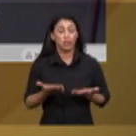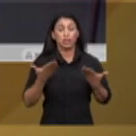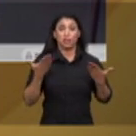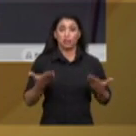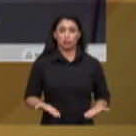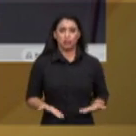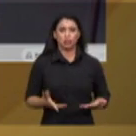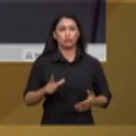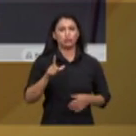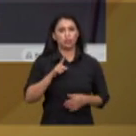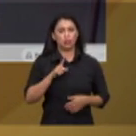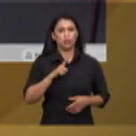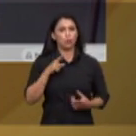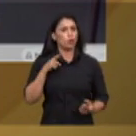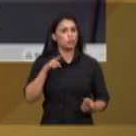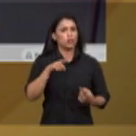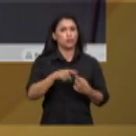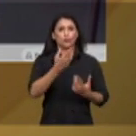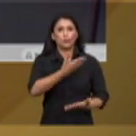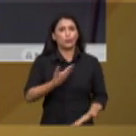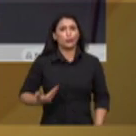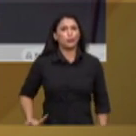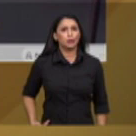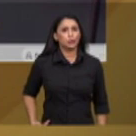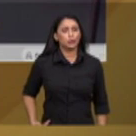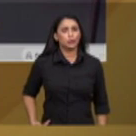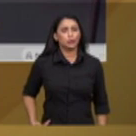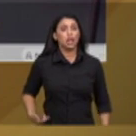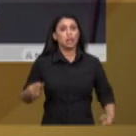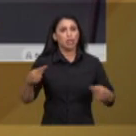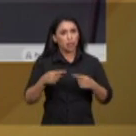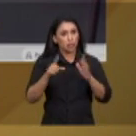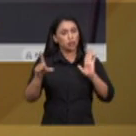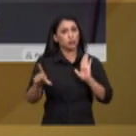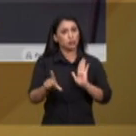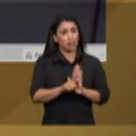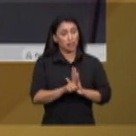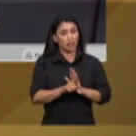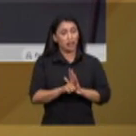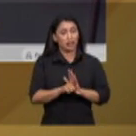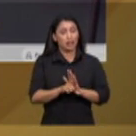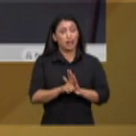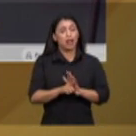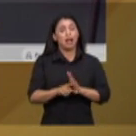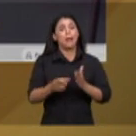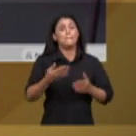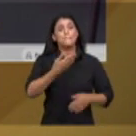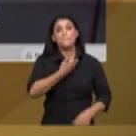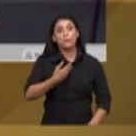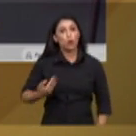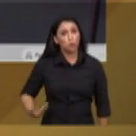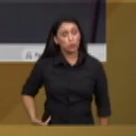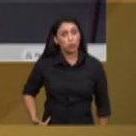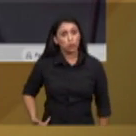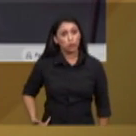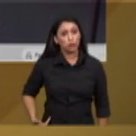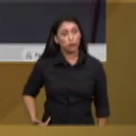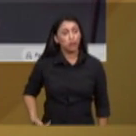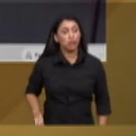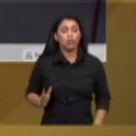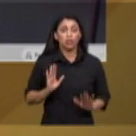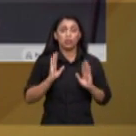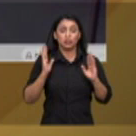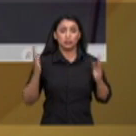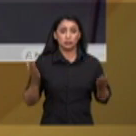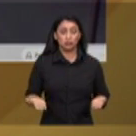de uma finalidade pública, a definição legal de uma atividade como serviço público é essencial